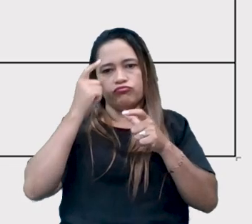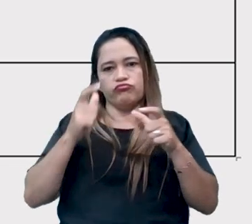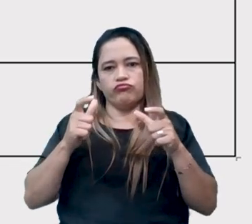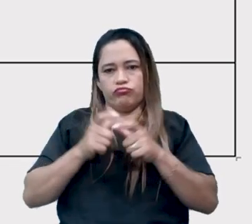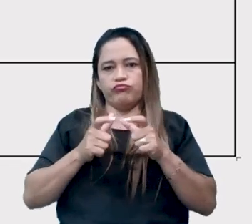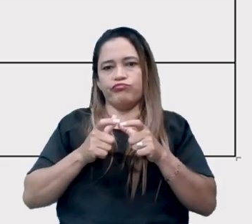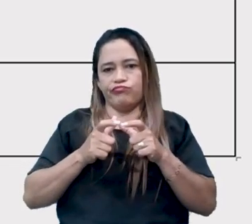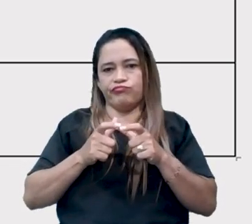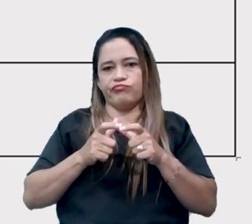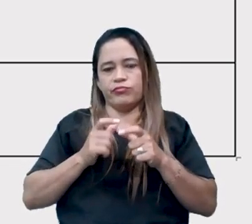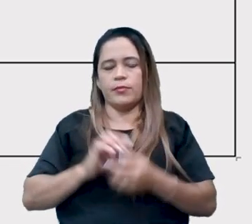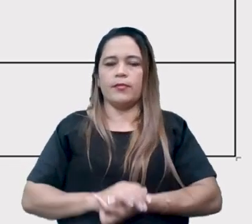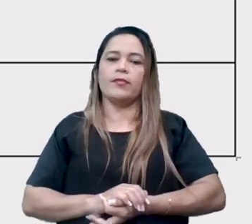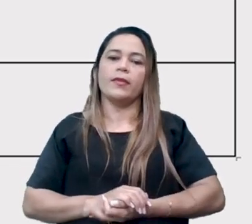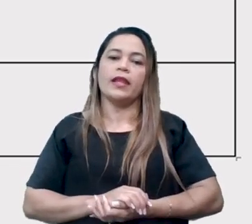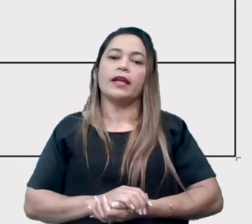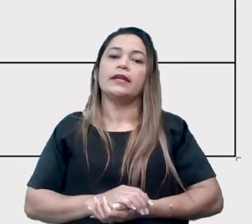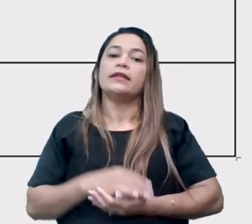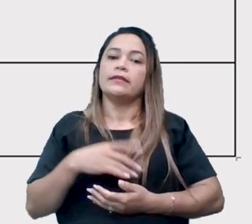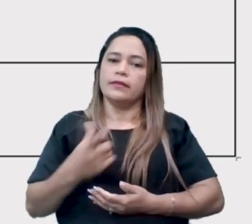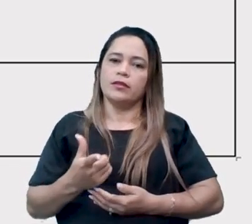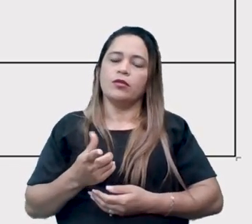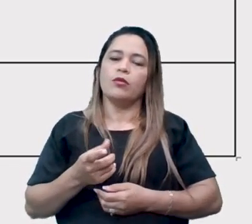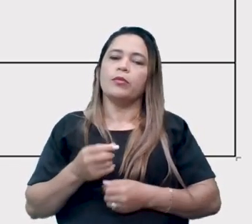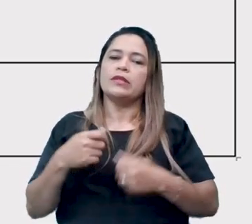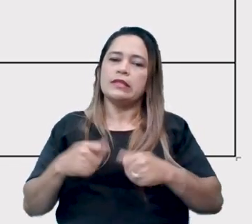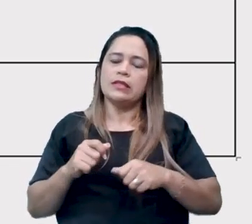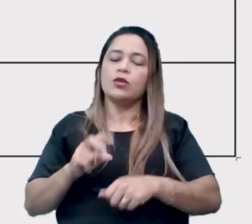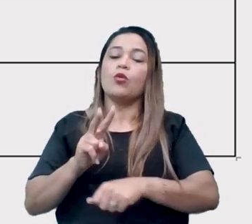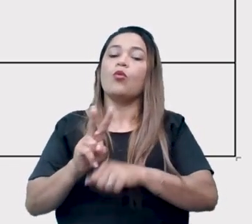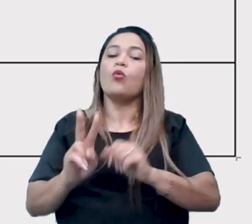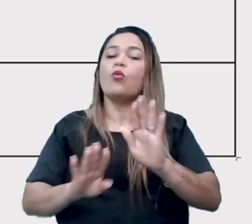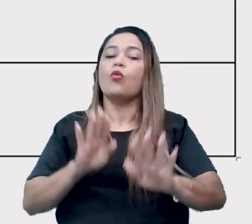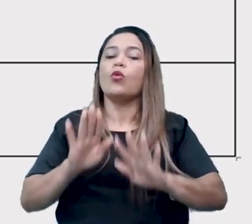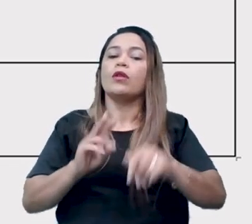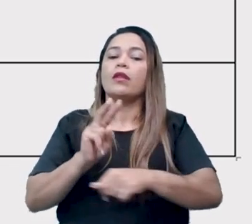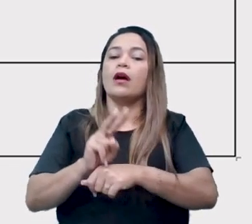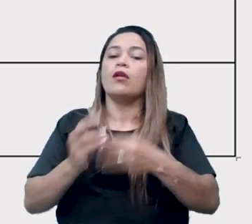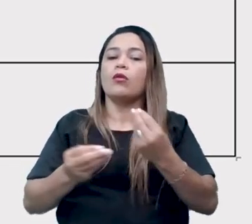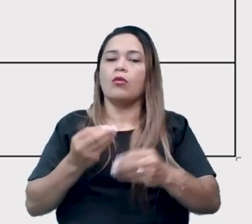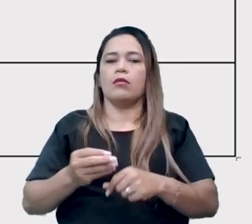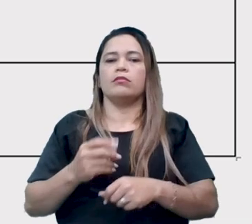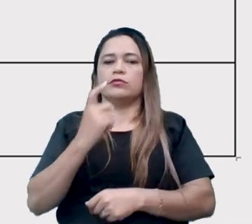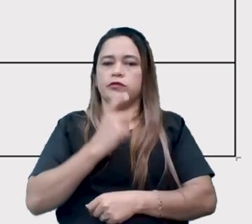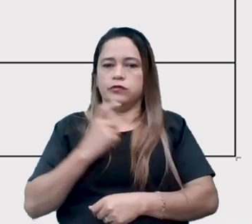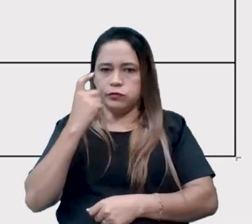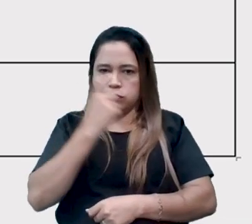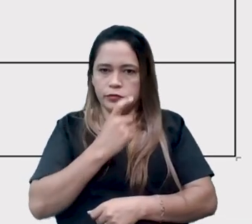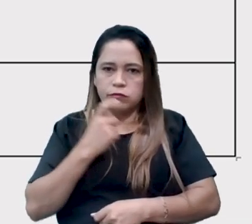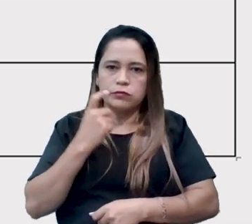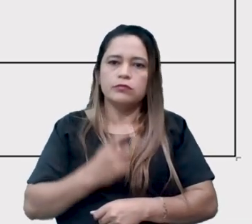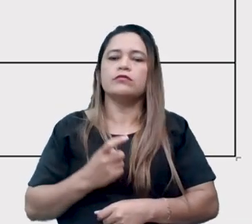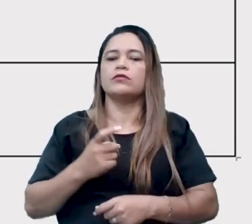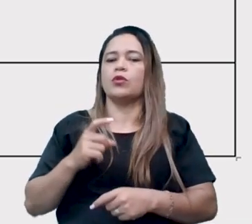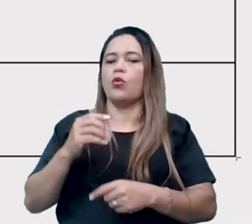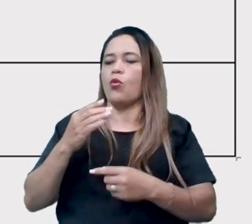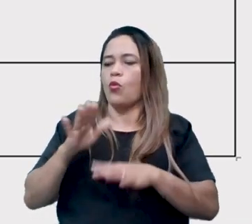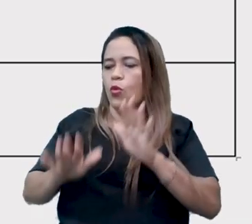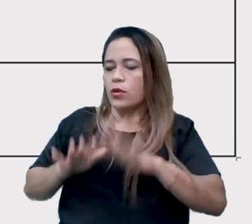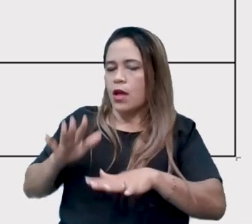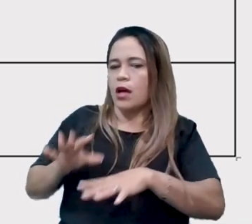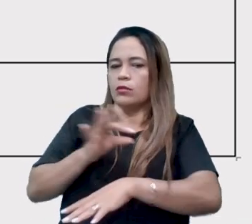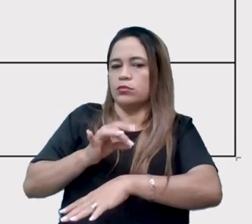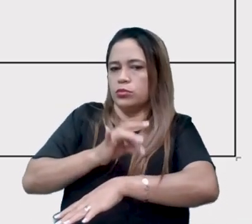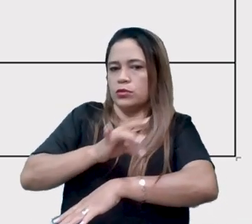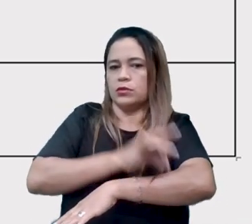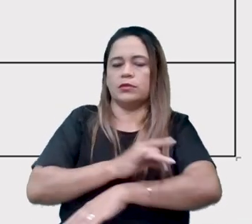A microcefalia. Formas de prevenção, a mesma coisa, o combate ao mosquito, o uso de repelente. E nesse ponto tem uma coisa